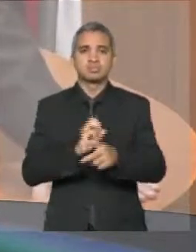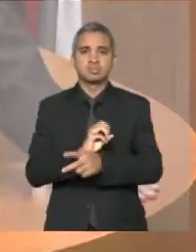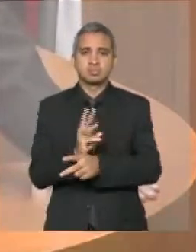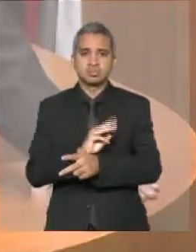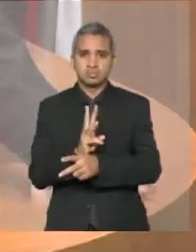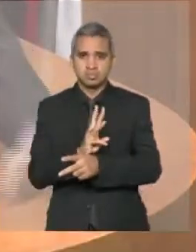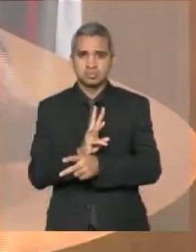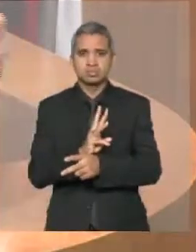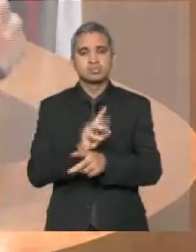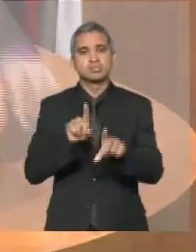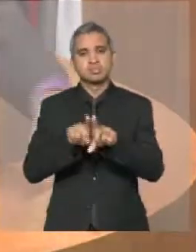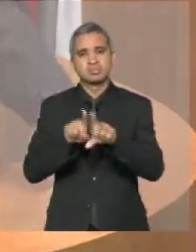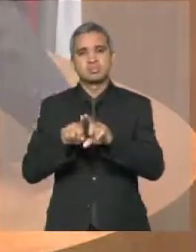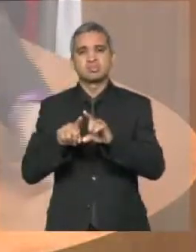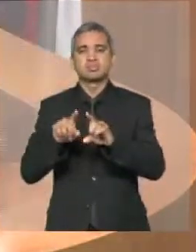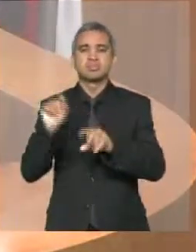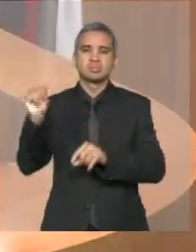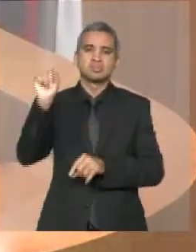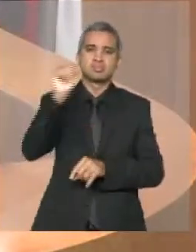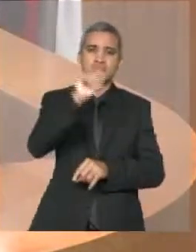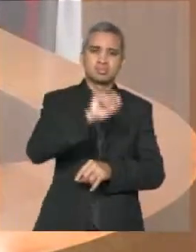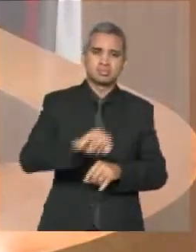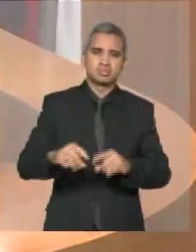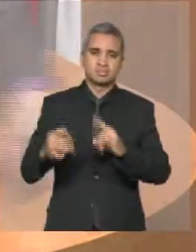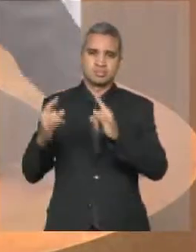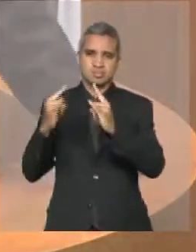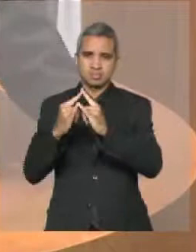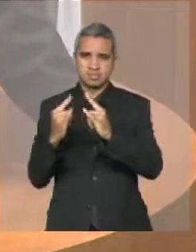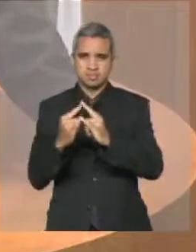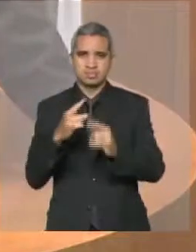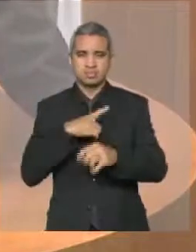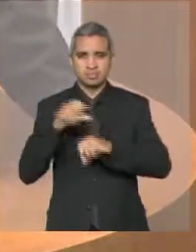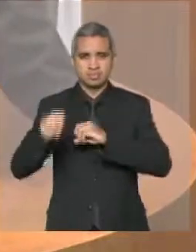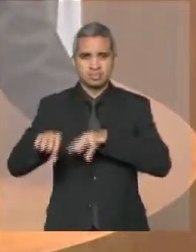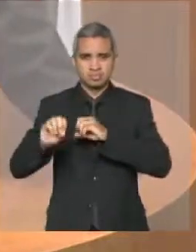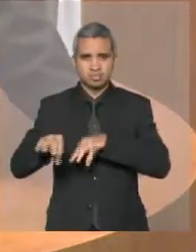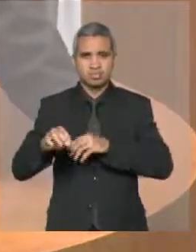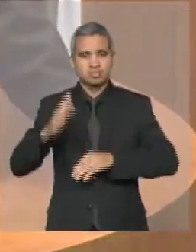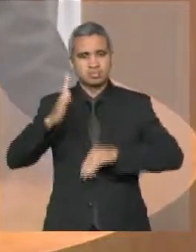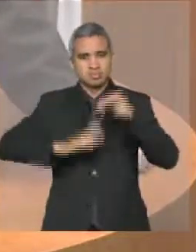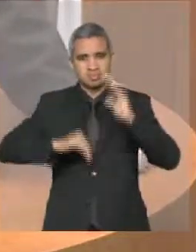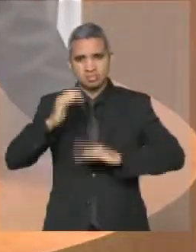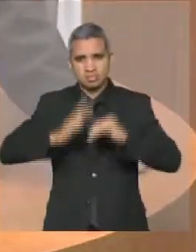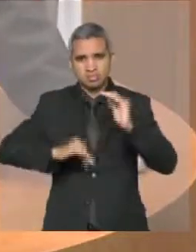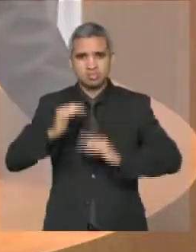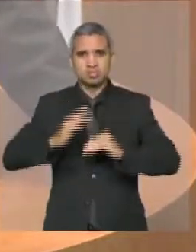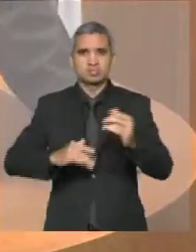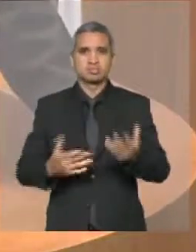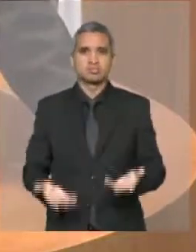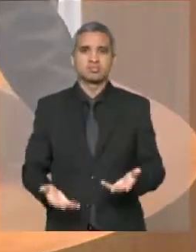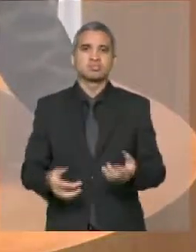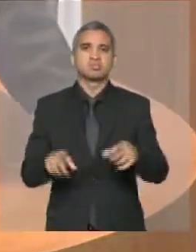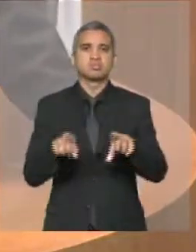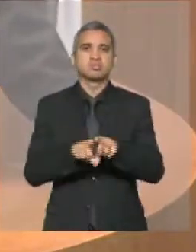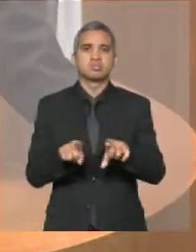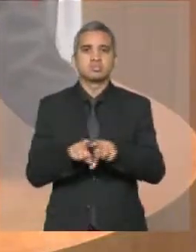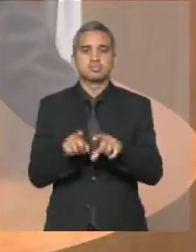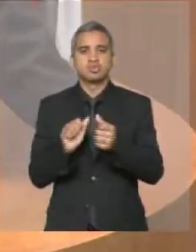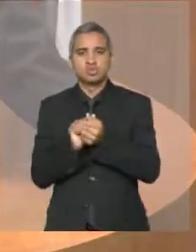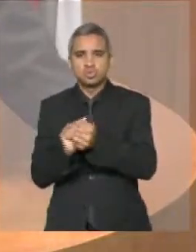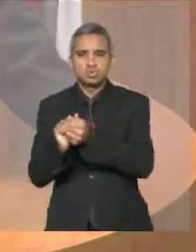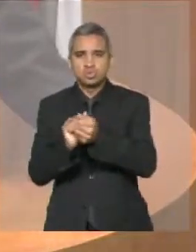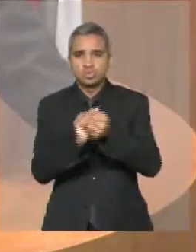demais institutos que compõem a educação profissionalizante, e acompanhado